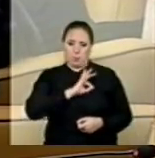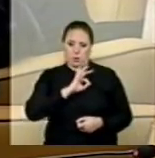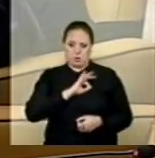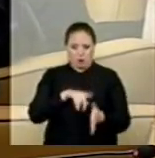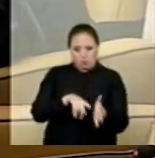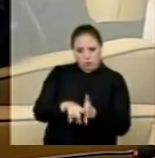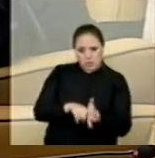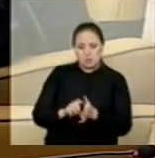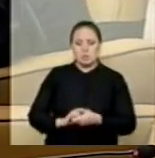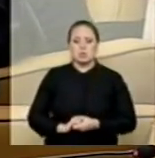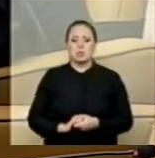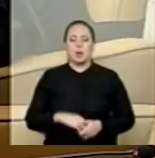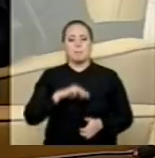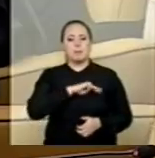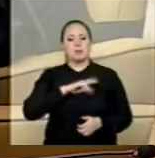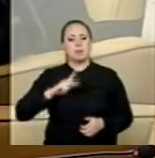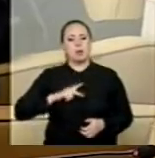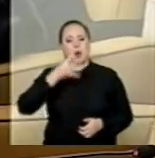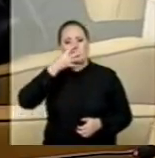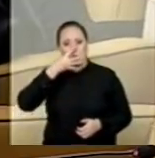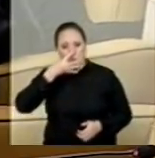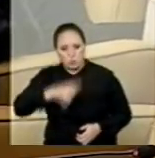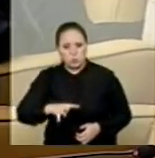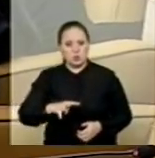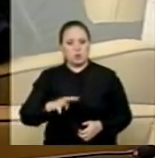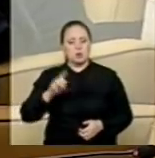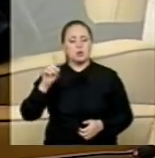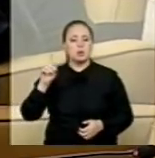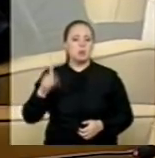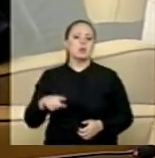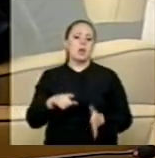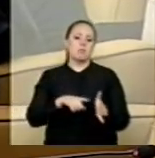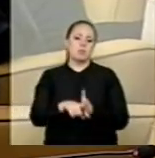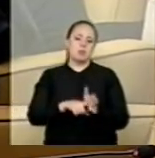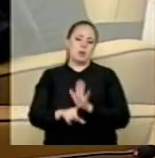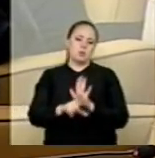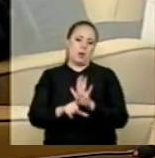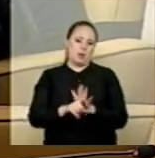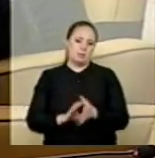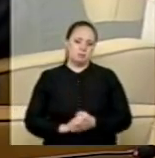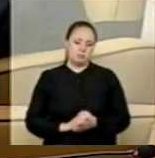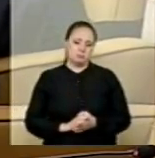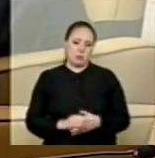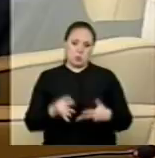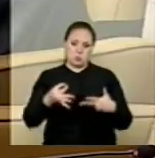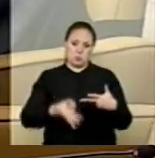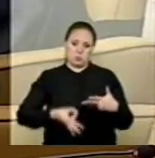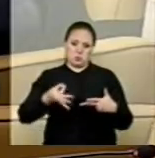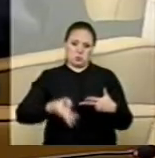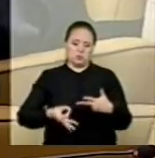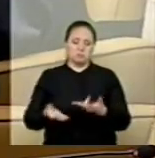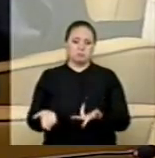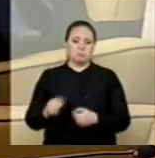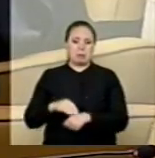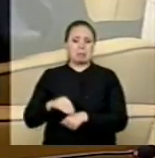Ministério Público acusar e atuar como fiscal da lei, ao Judiciário entregar a